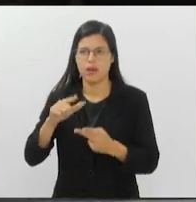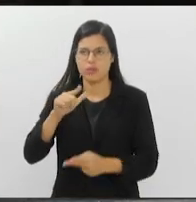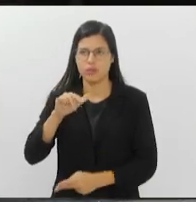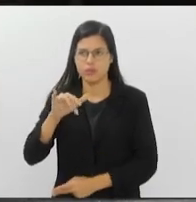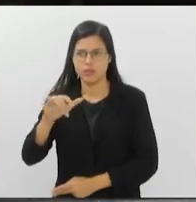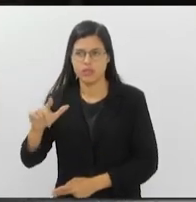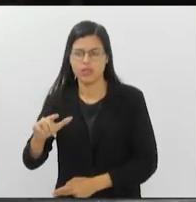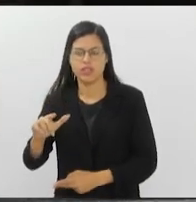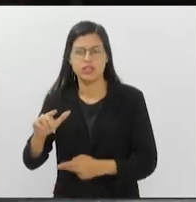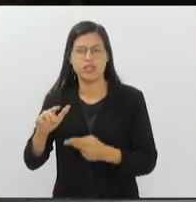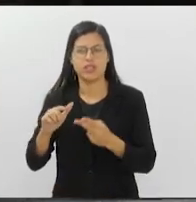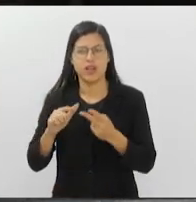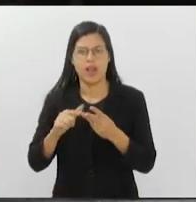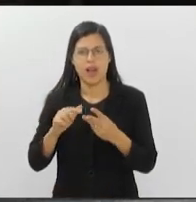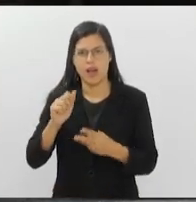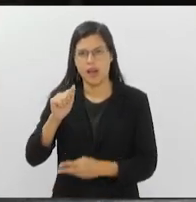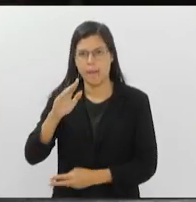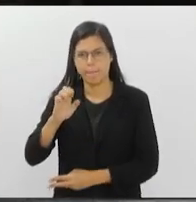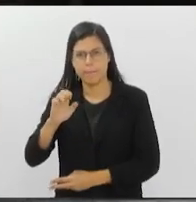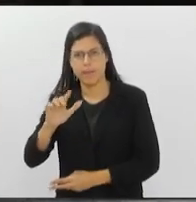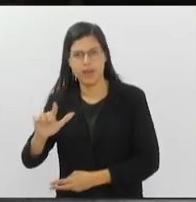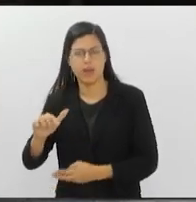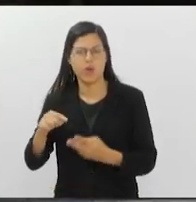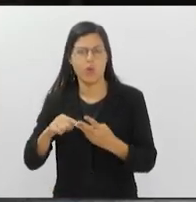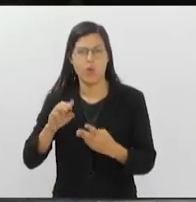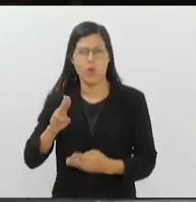Abel, Washington,